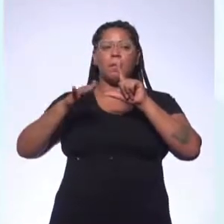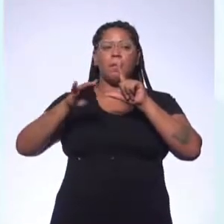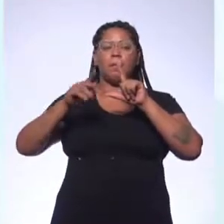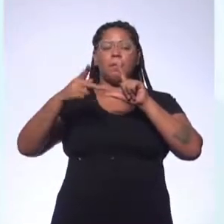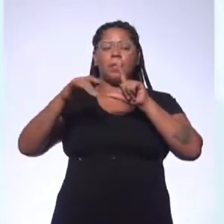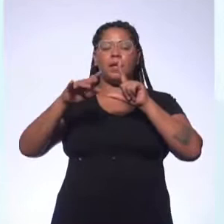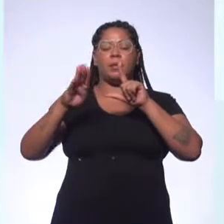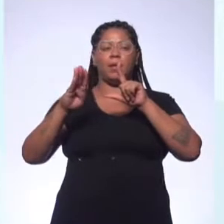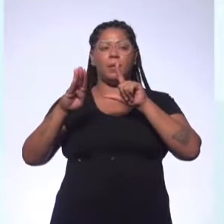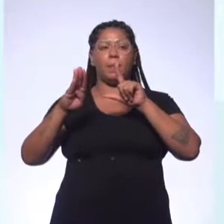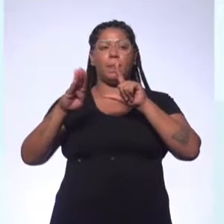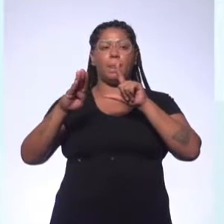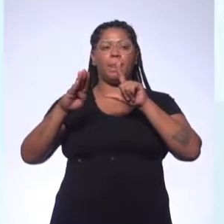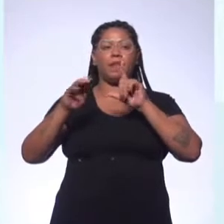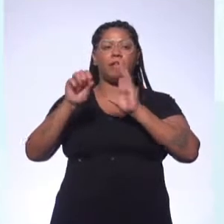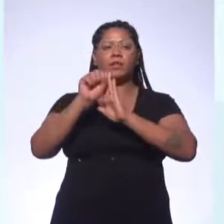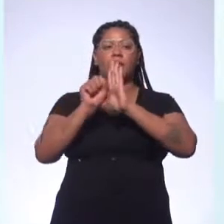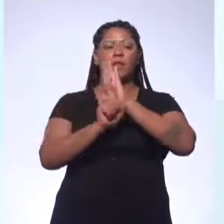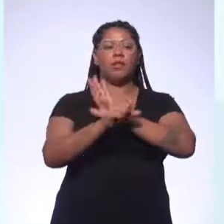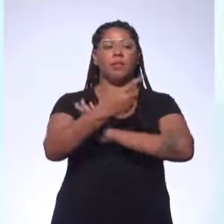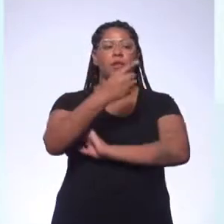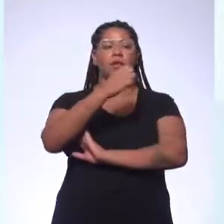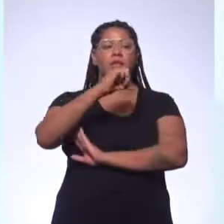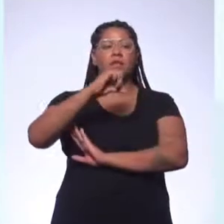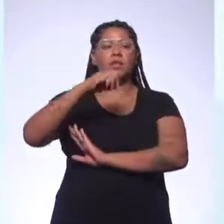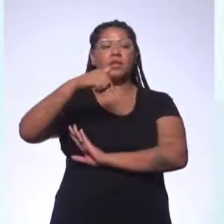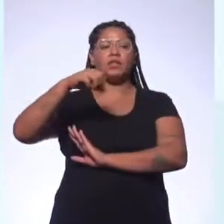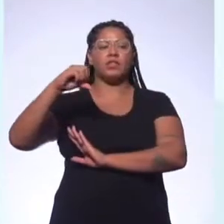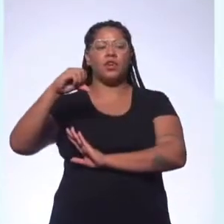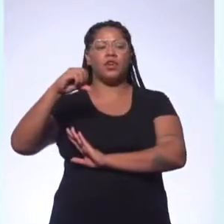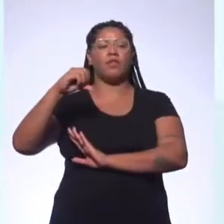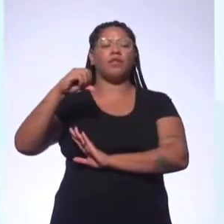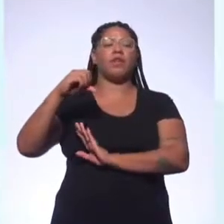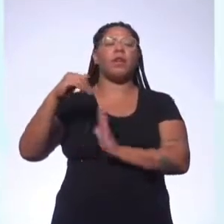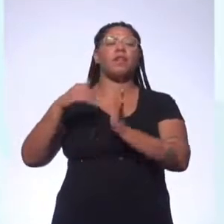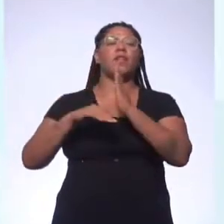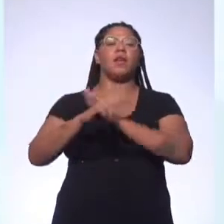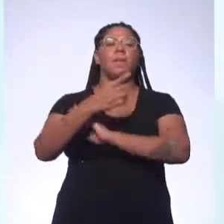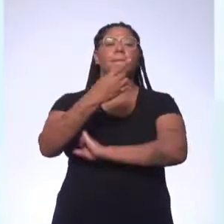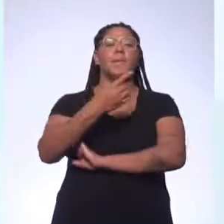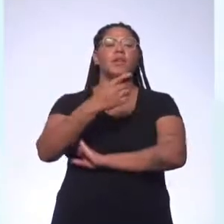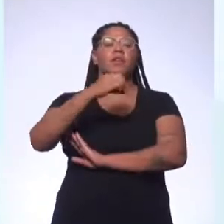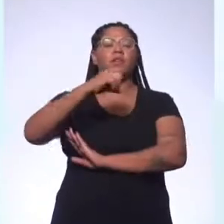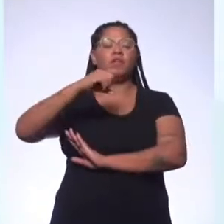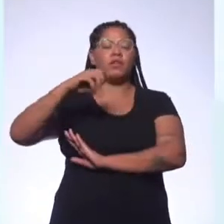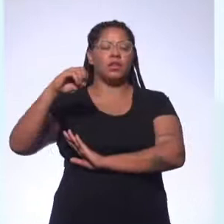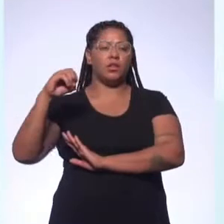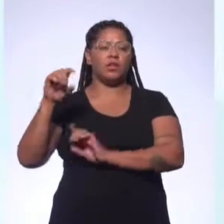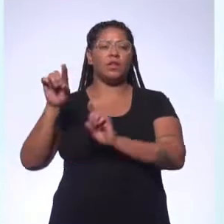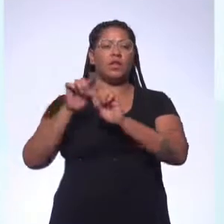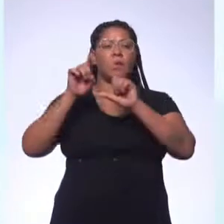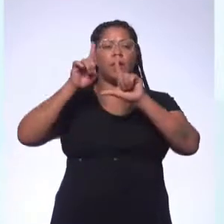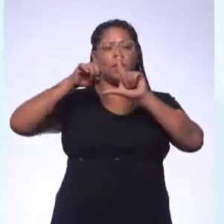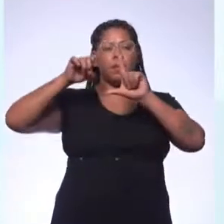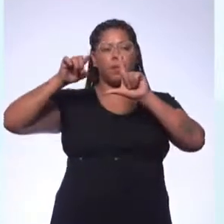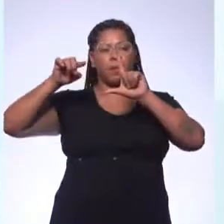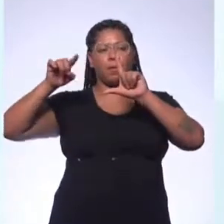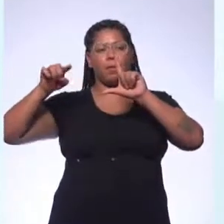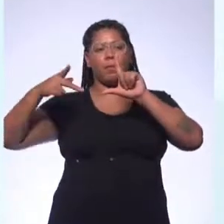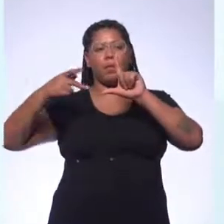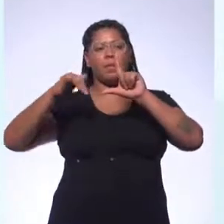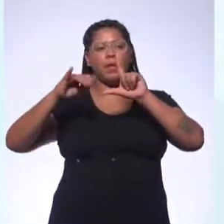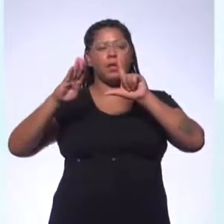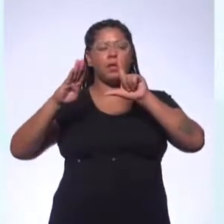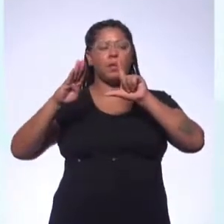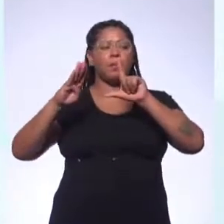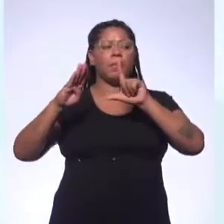a 1990 na Rússia e a oferta monetária, que é capital livre, e outro também sobre o PIB, mas não vai dar tempo